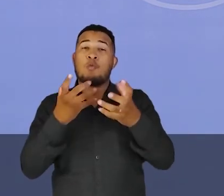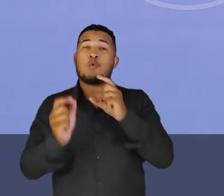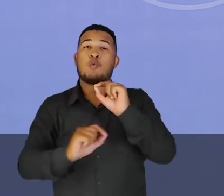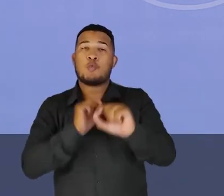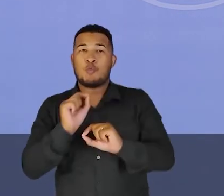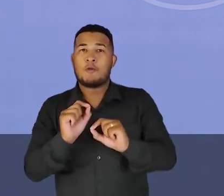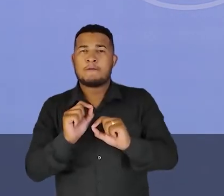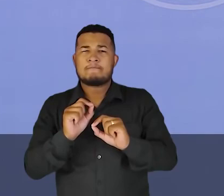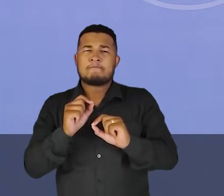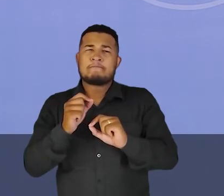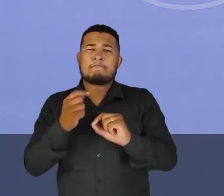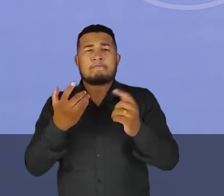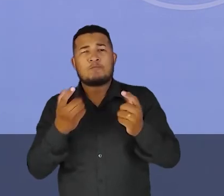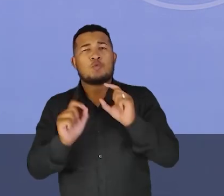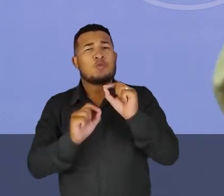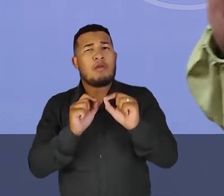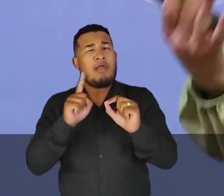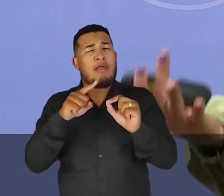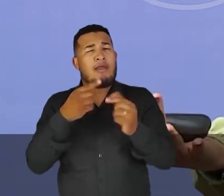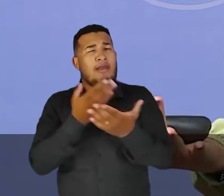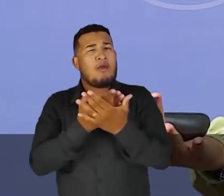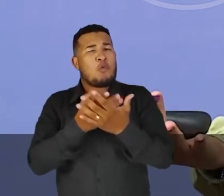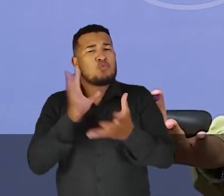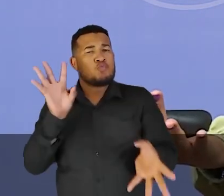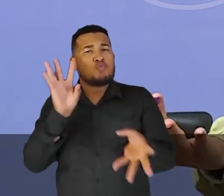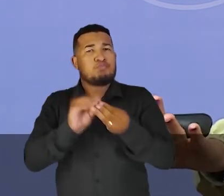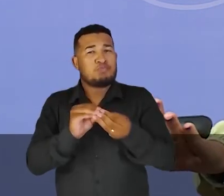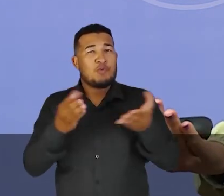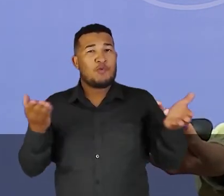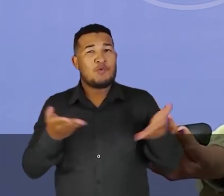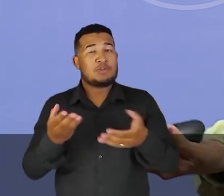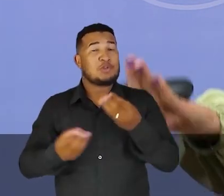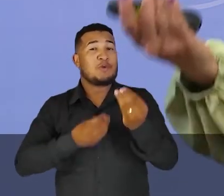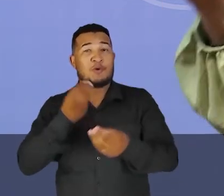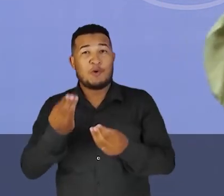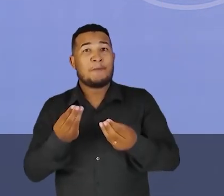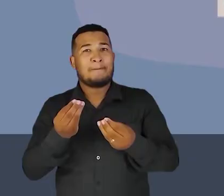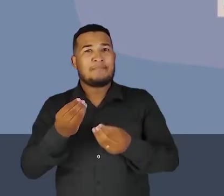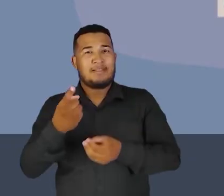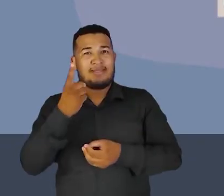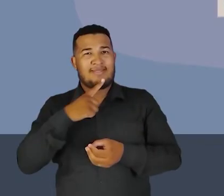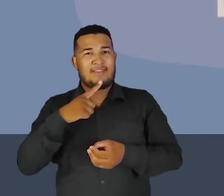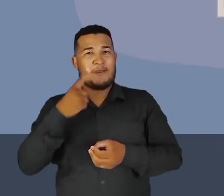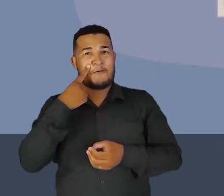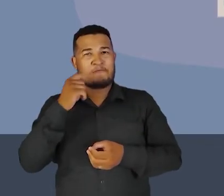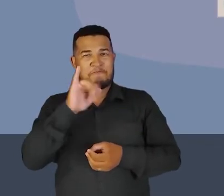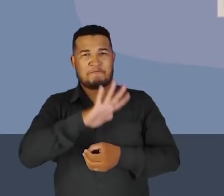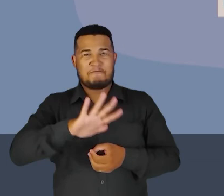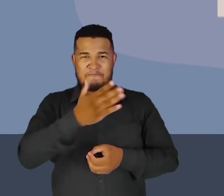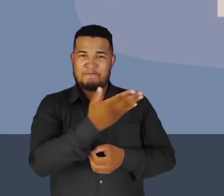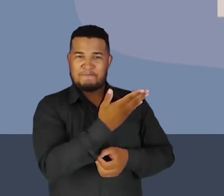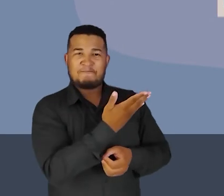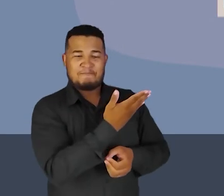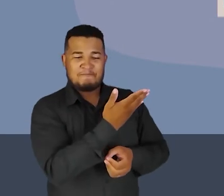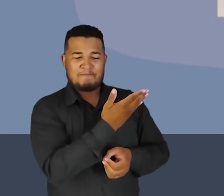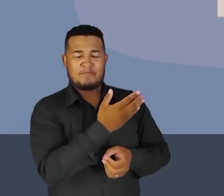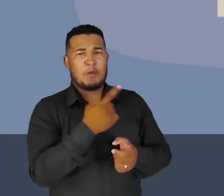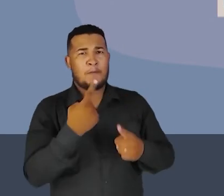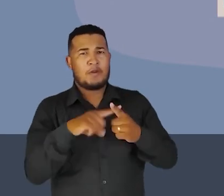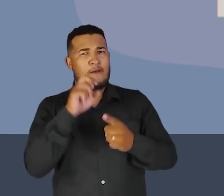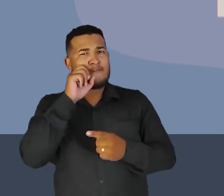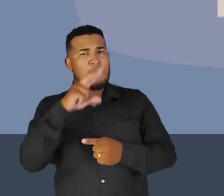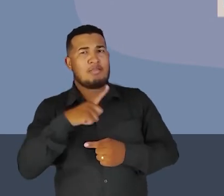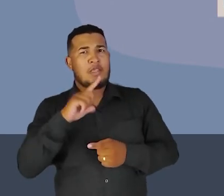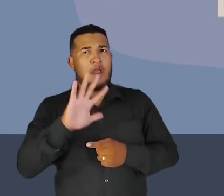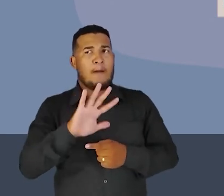gostaria, assim, de fechar nossa aula de hoje com este slide, porque eu observo